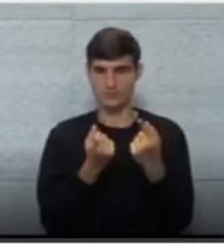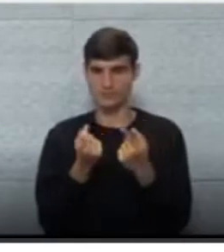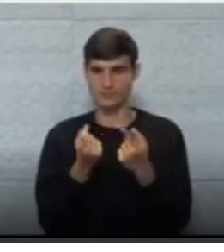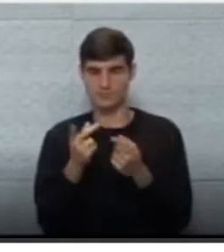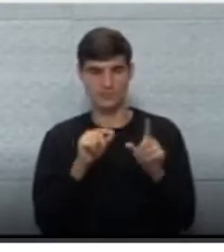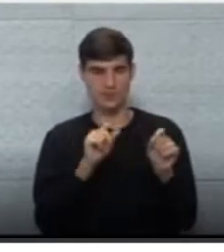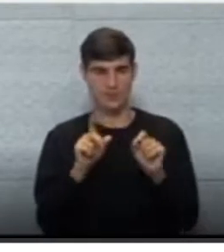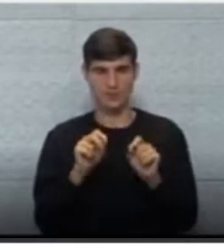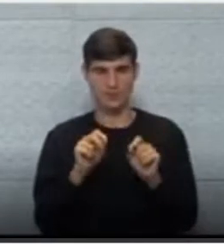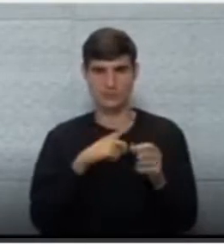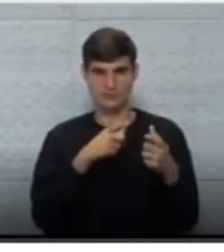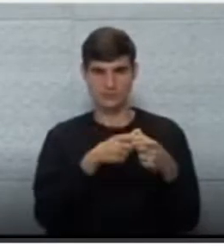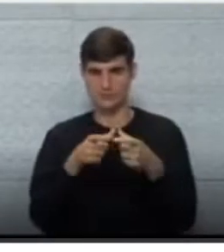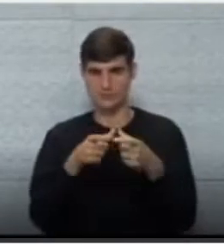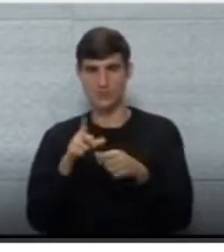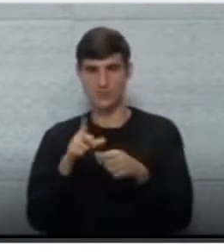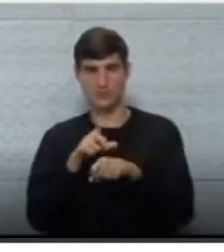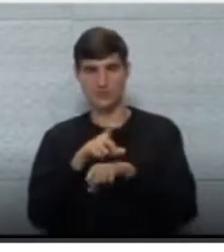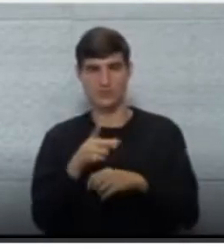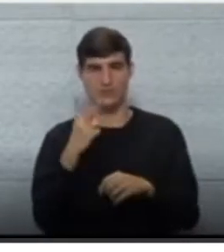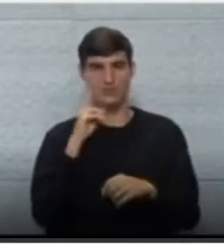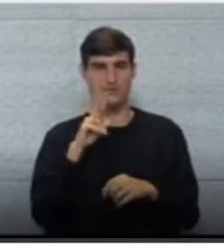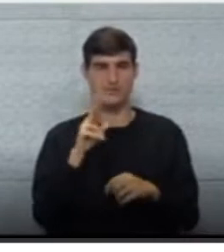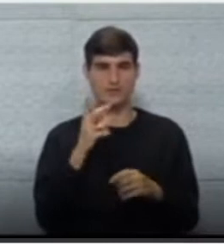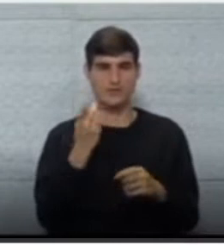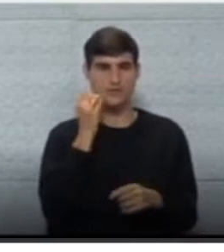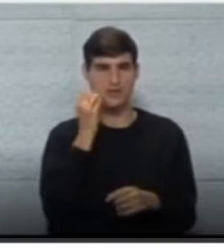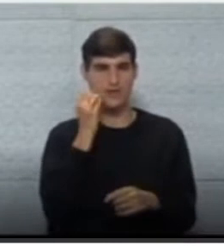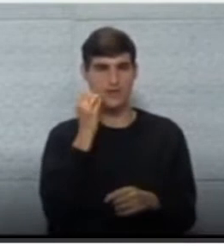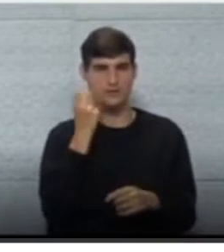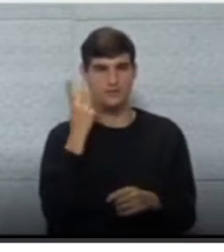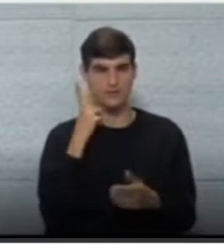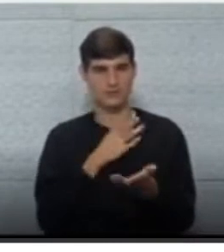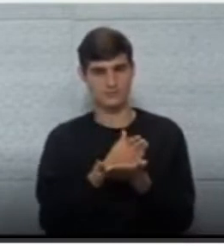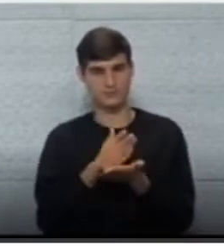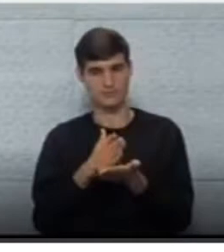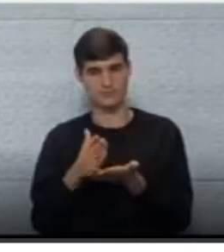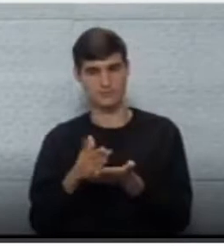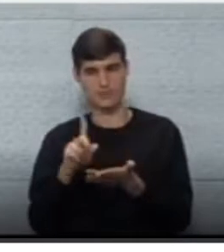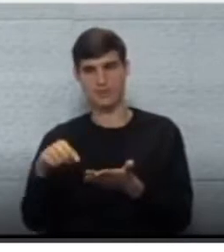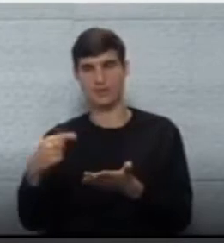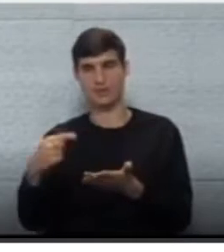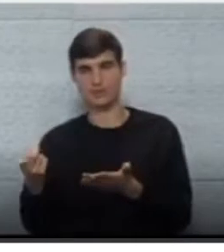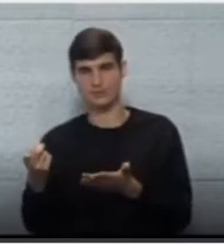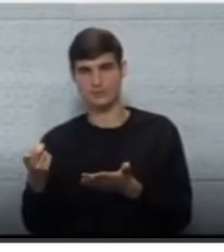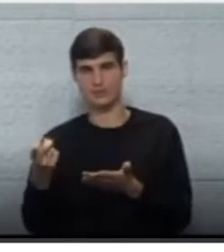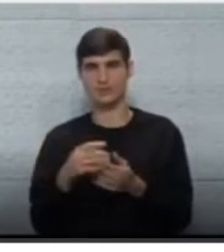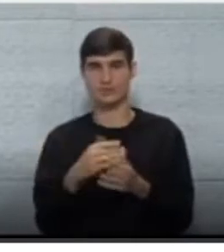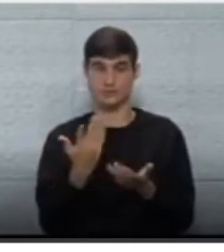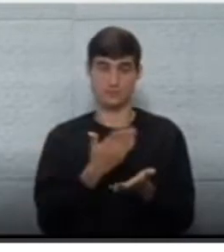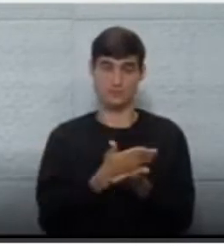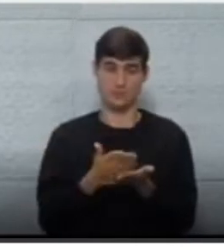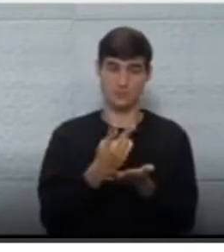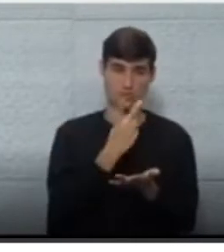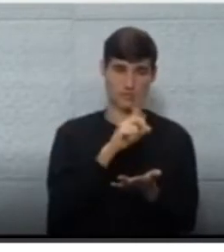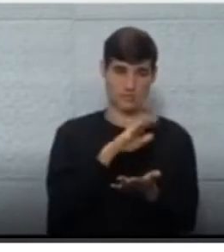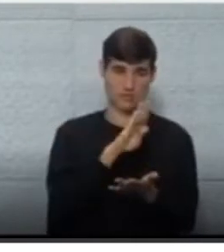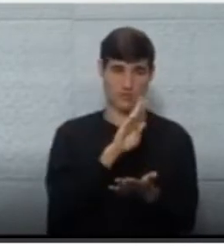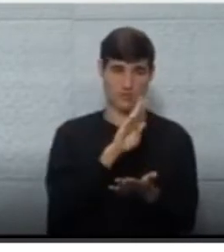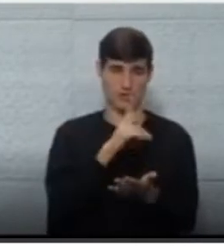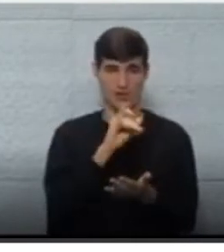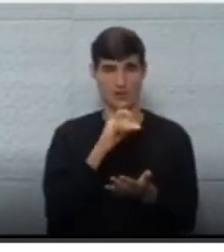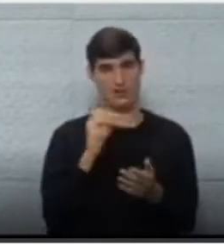clara dessas colônias para a gente fazer um teste subsequente. Então, a partir desses dois, tanto do caldo BHI